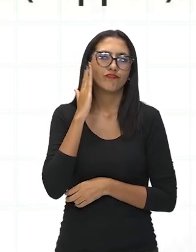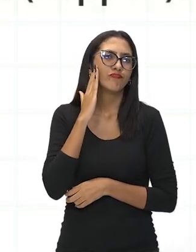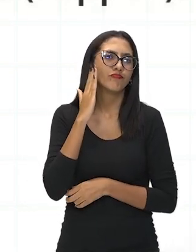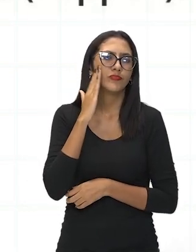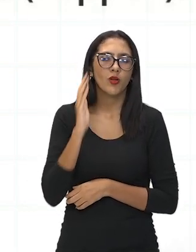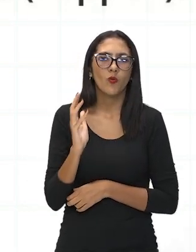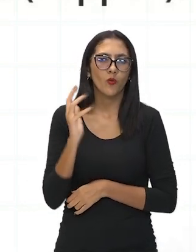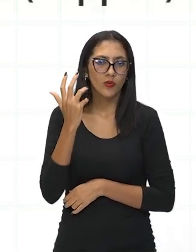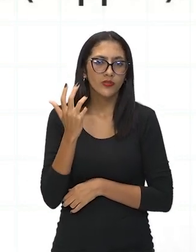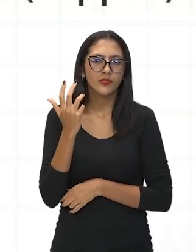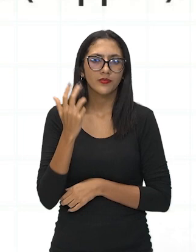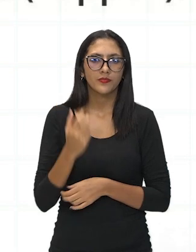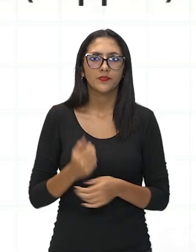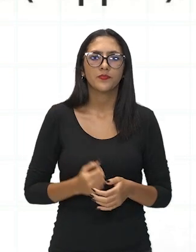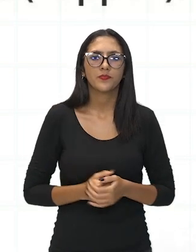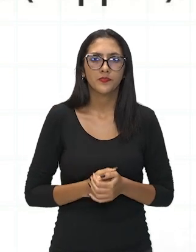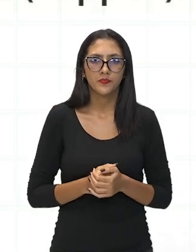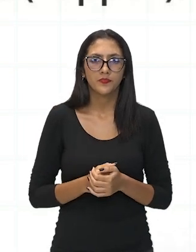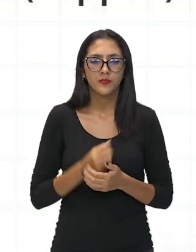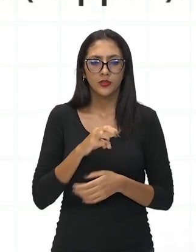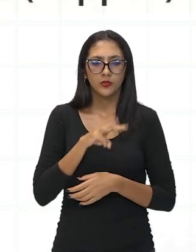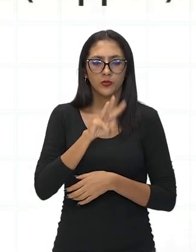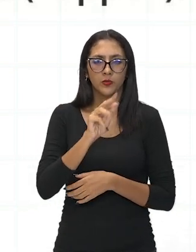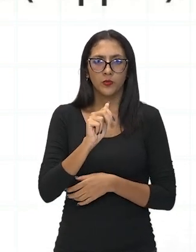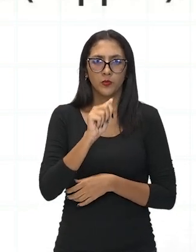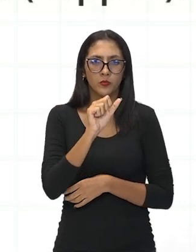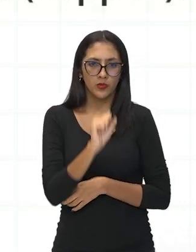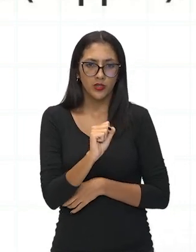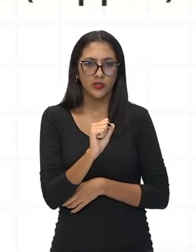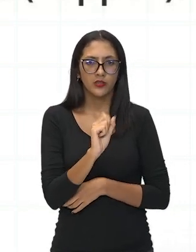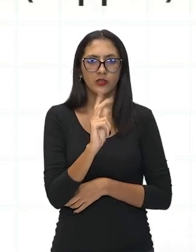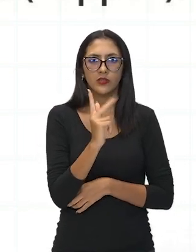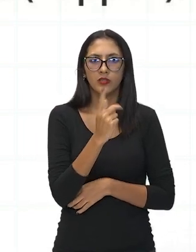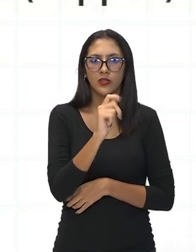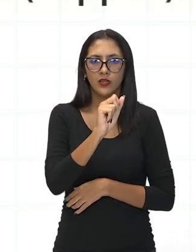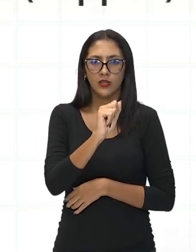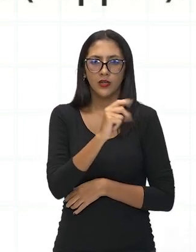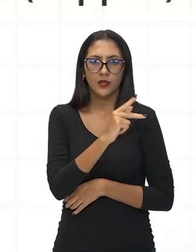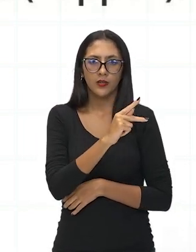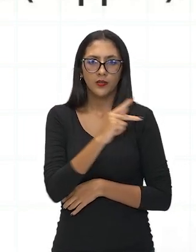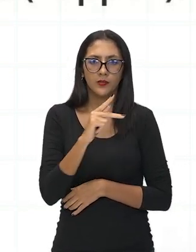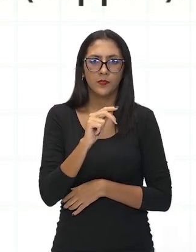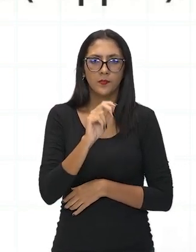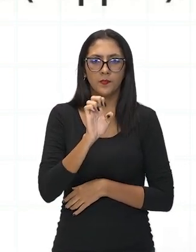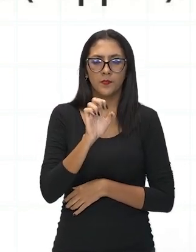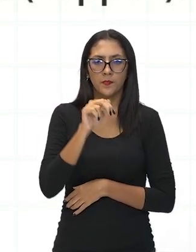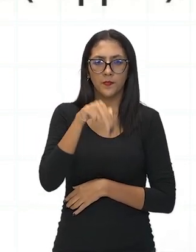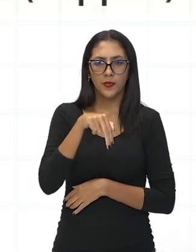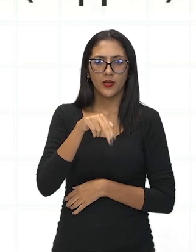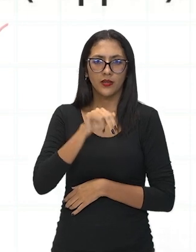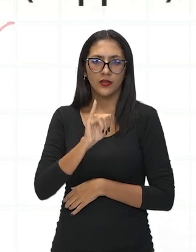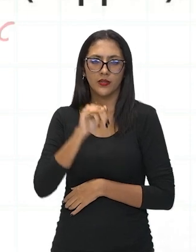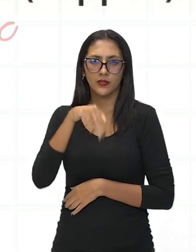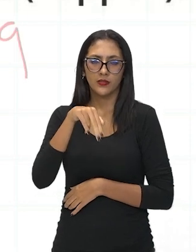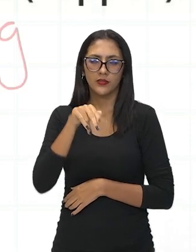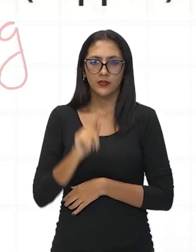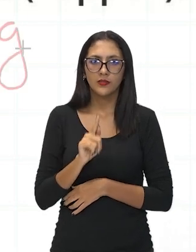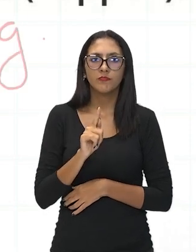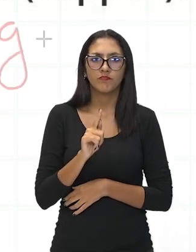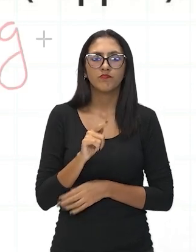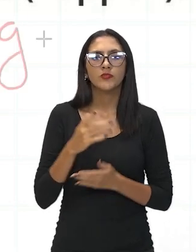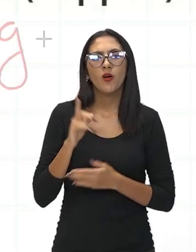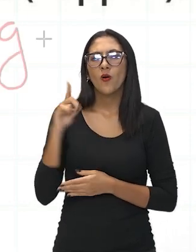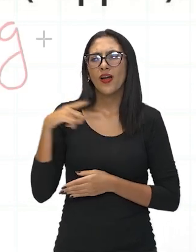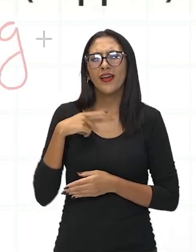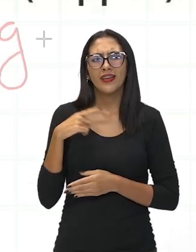was happening. Aqui é uma história, tá? What was